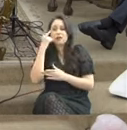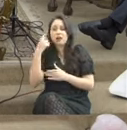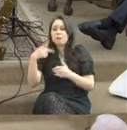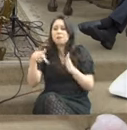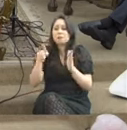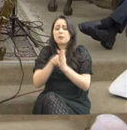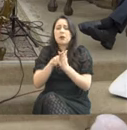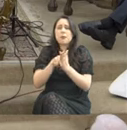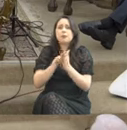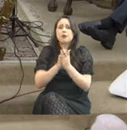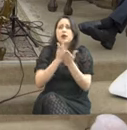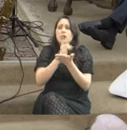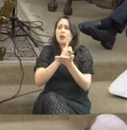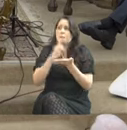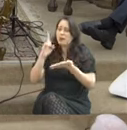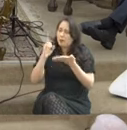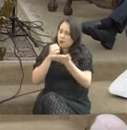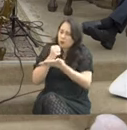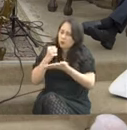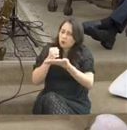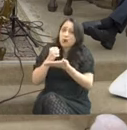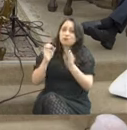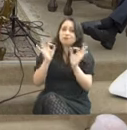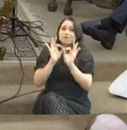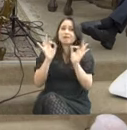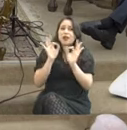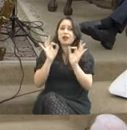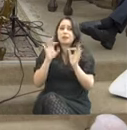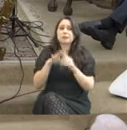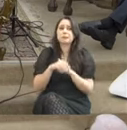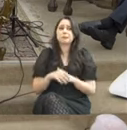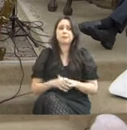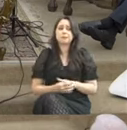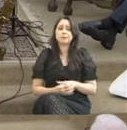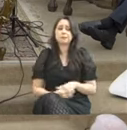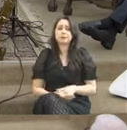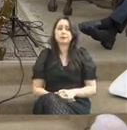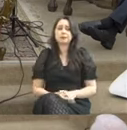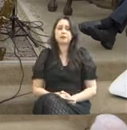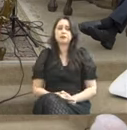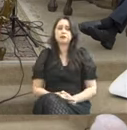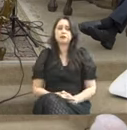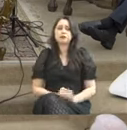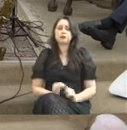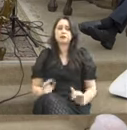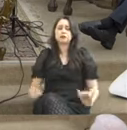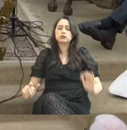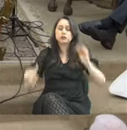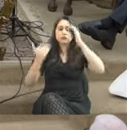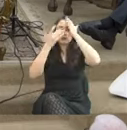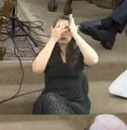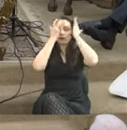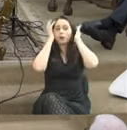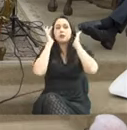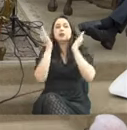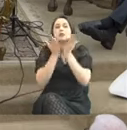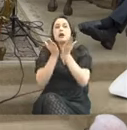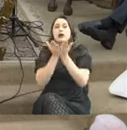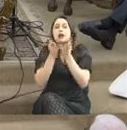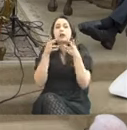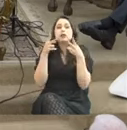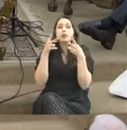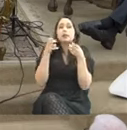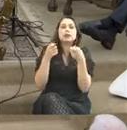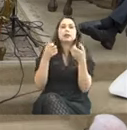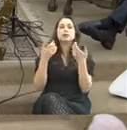bíblica, sem base na escritura. Aí um crente chega, ouve uns camaradas desses, ai meu